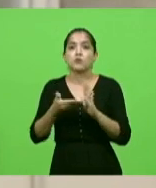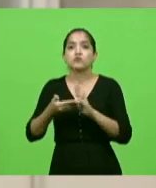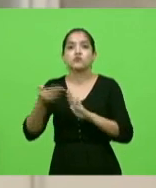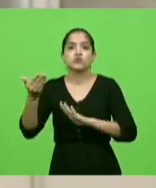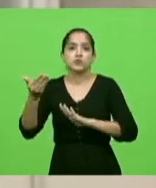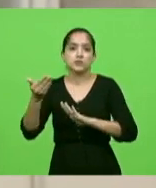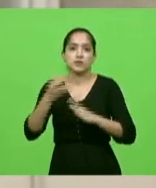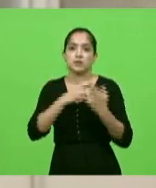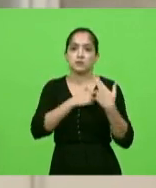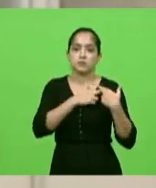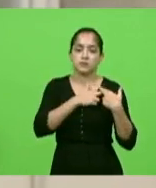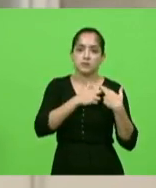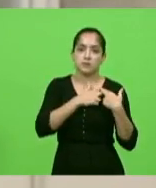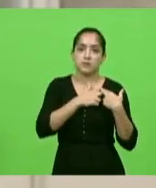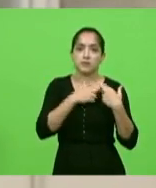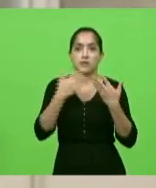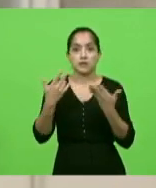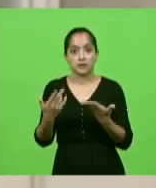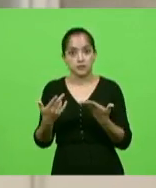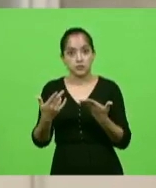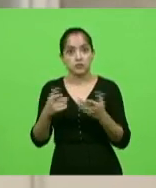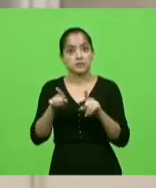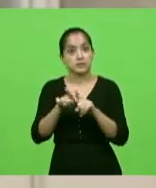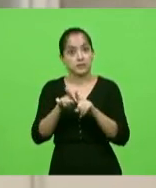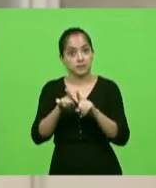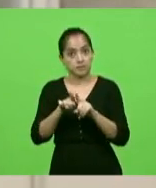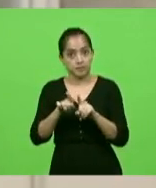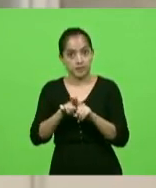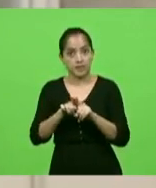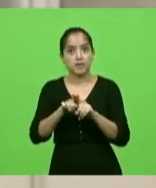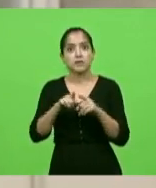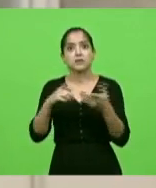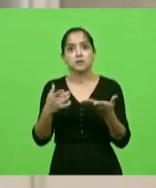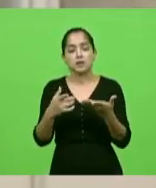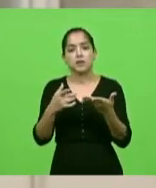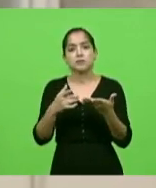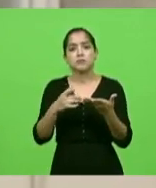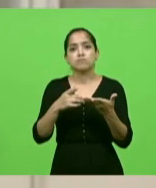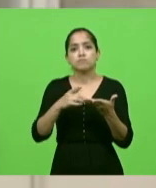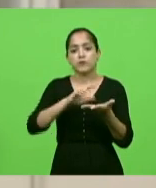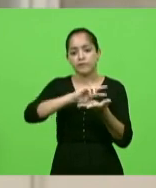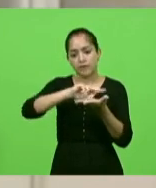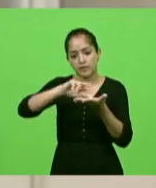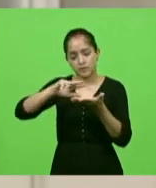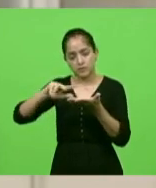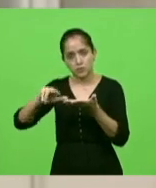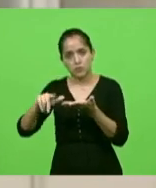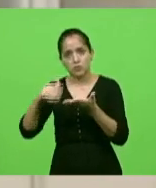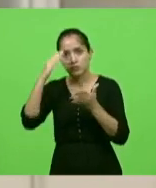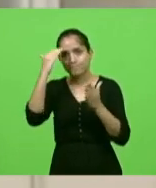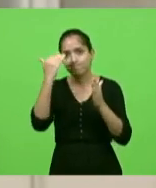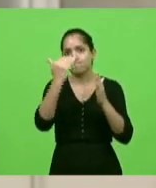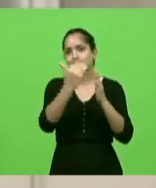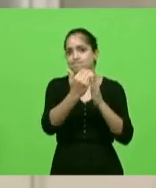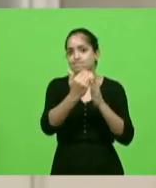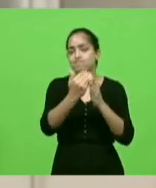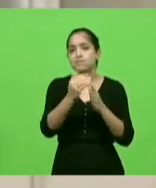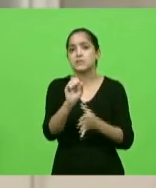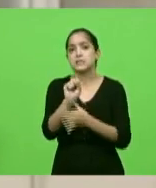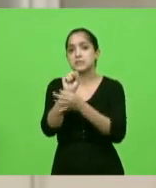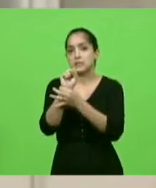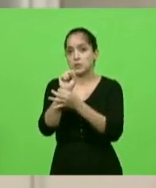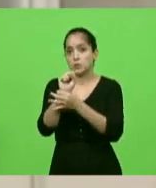a tomar as cautelas e a proceder ao rito formal abreviado de moda conferir